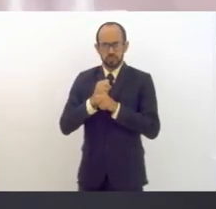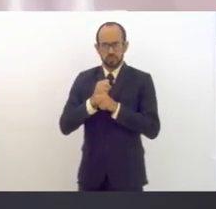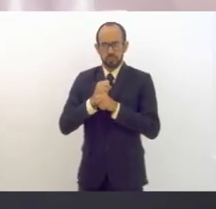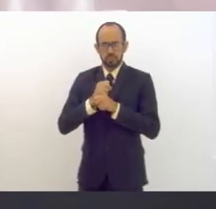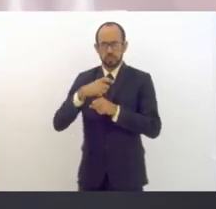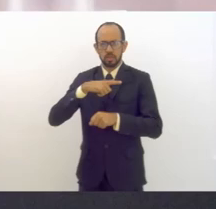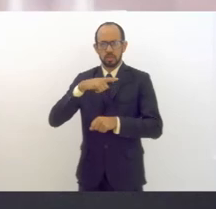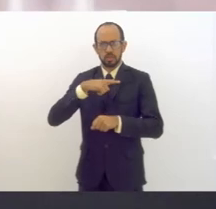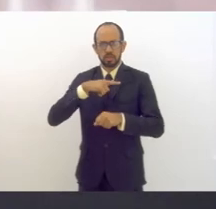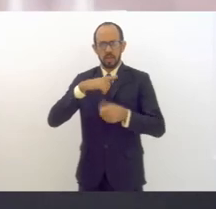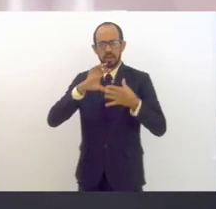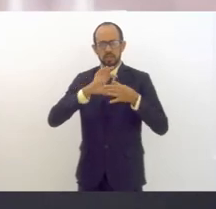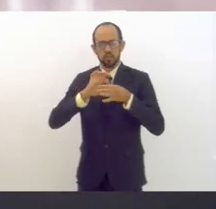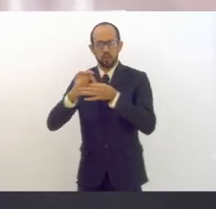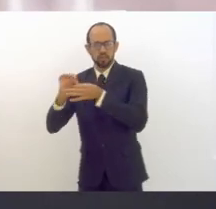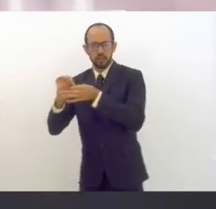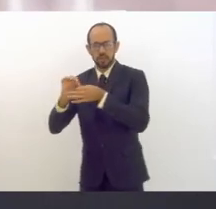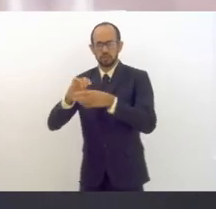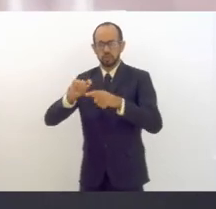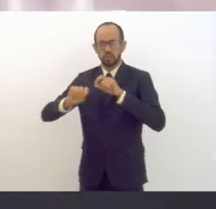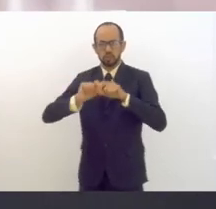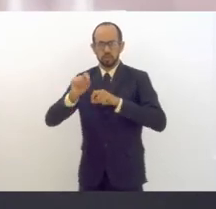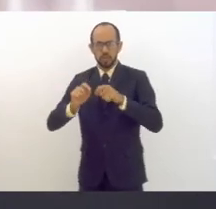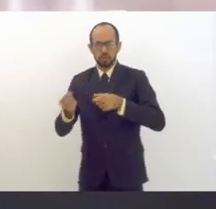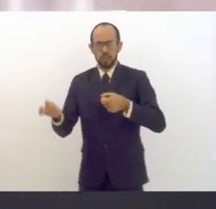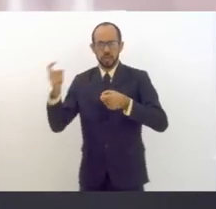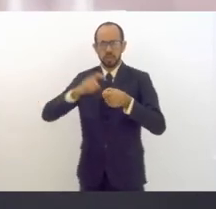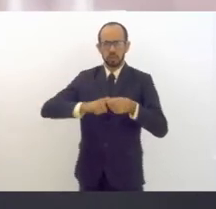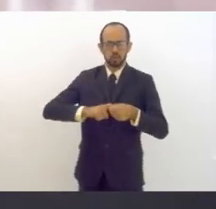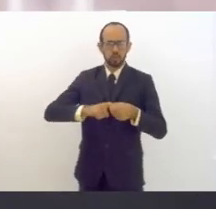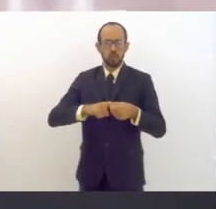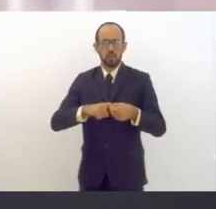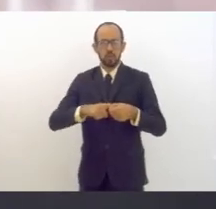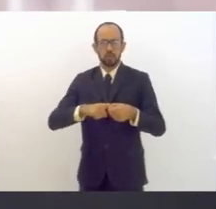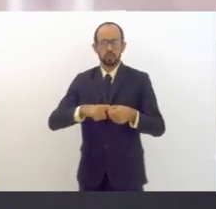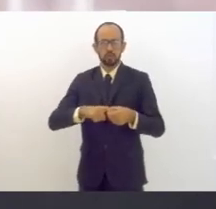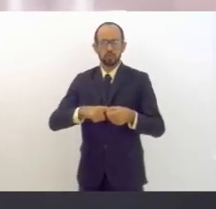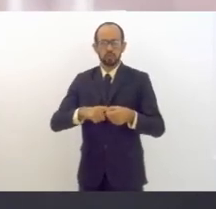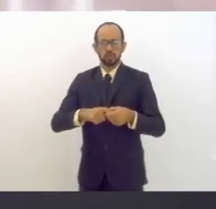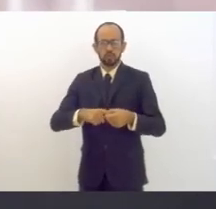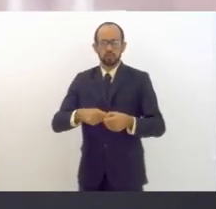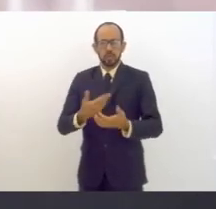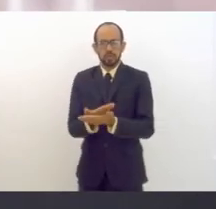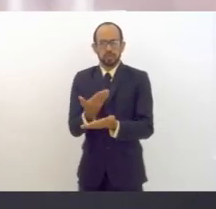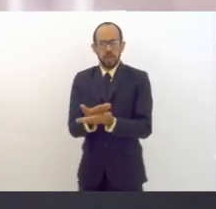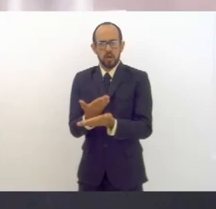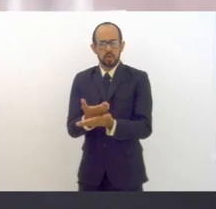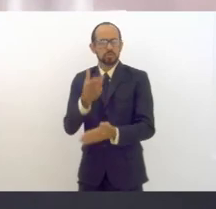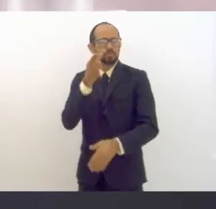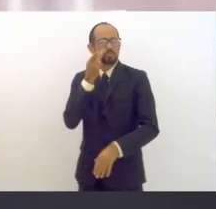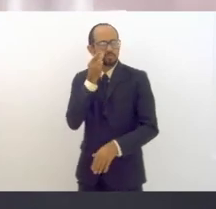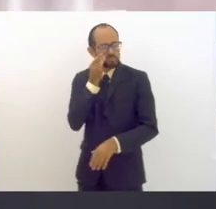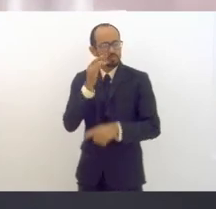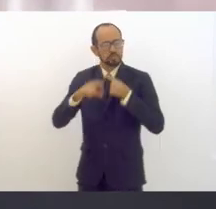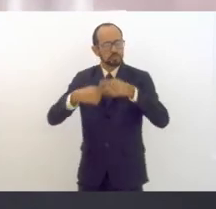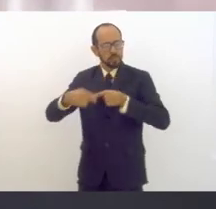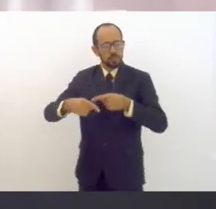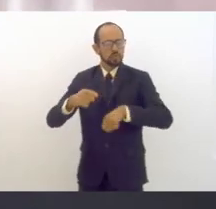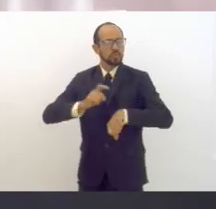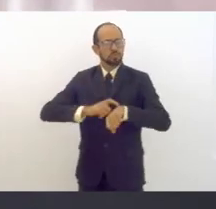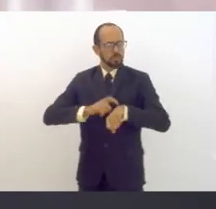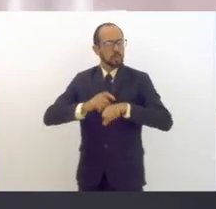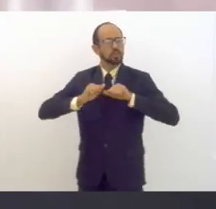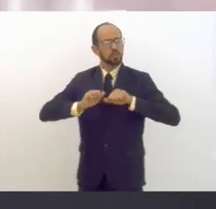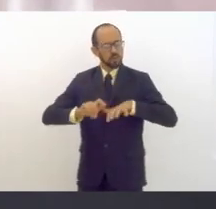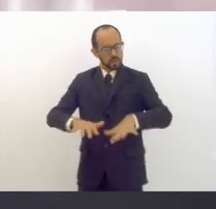cenário de retomada do processo de ensino-aprendizagem de forma presencial no processo pós-momento crítico da